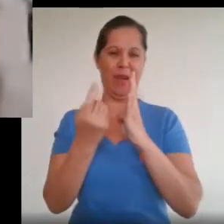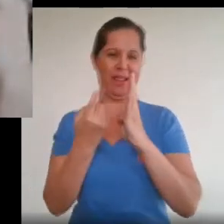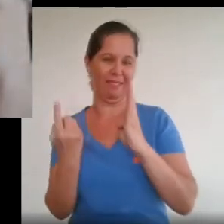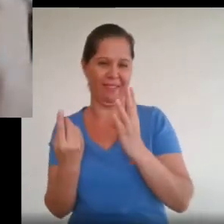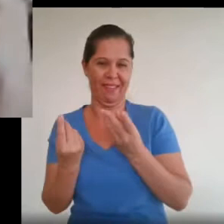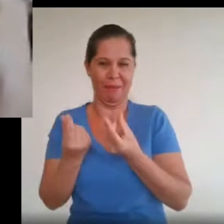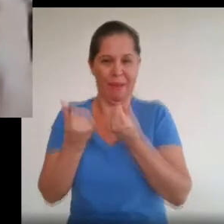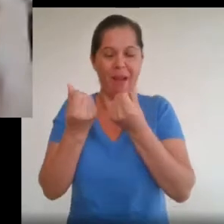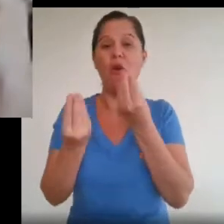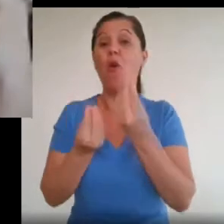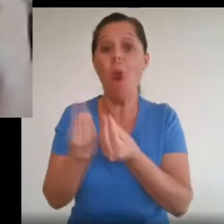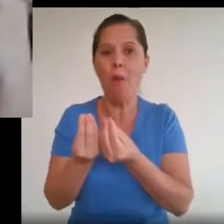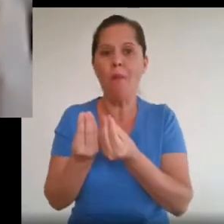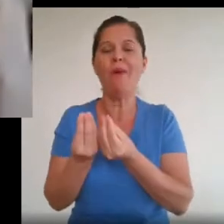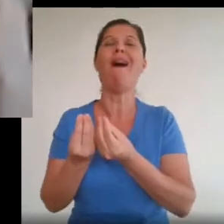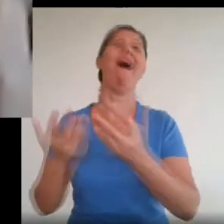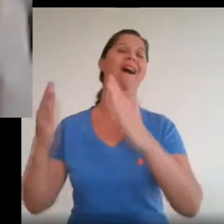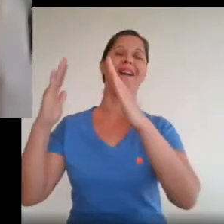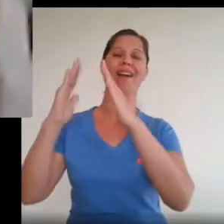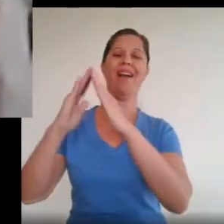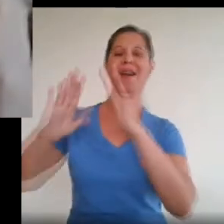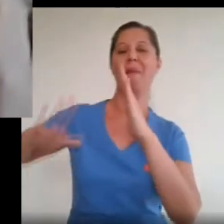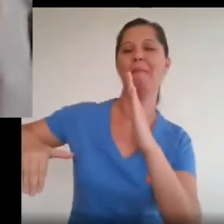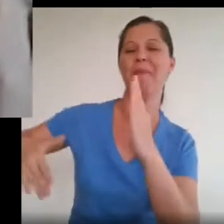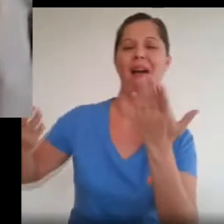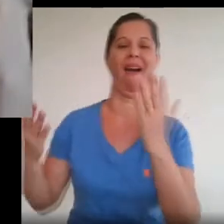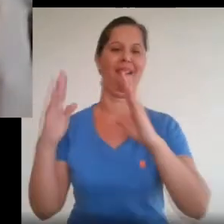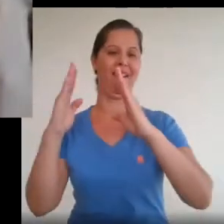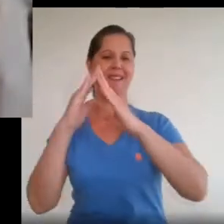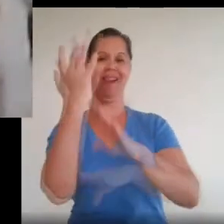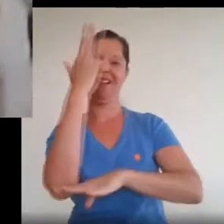abandonaram o campo urbano e deixou o povo